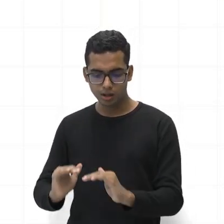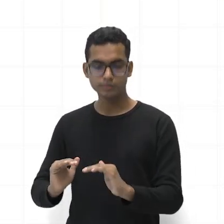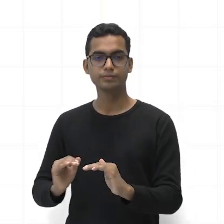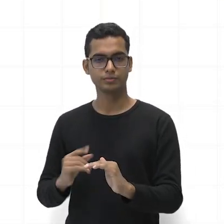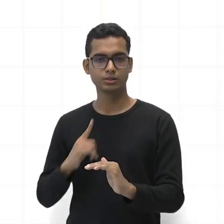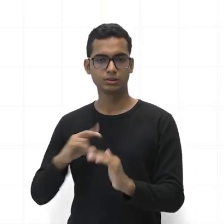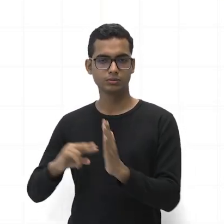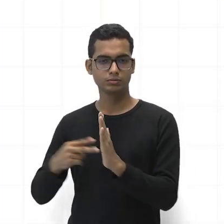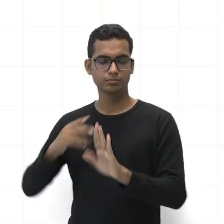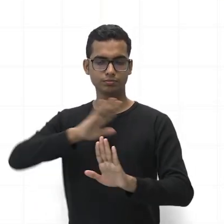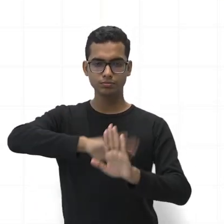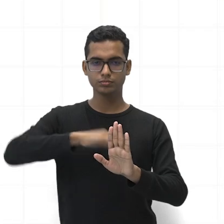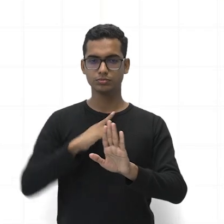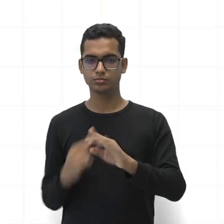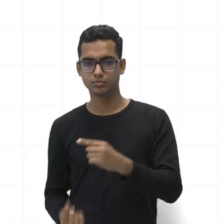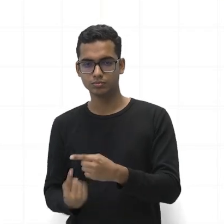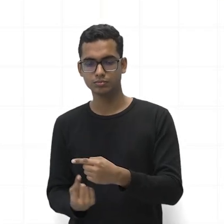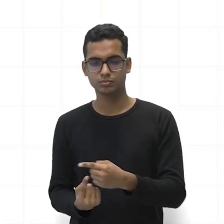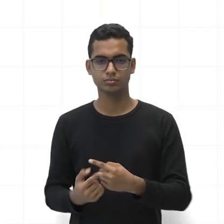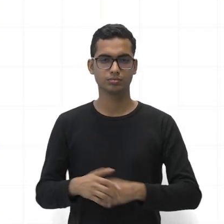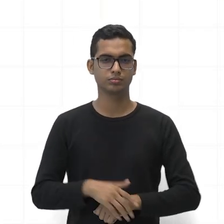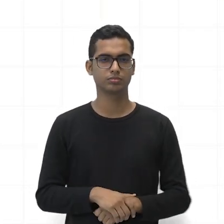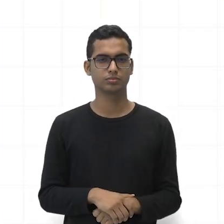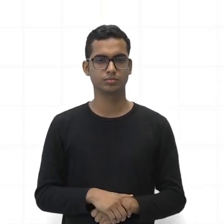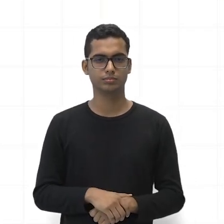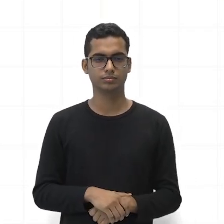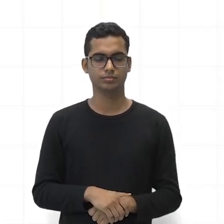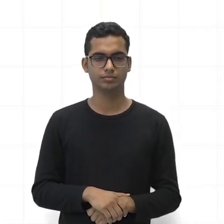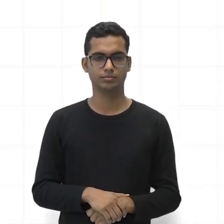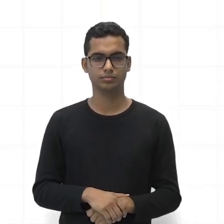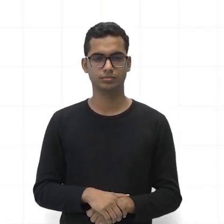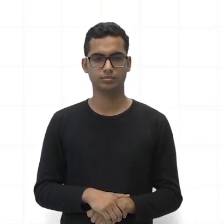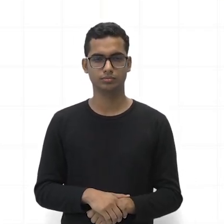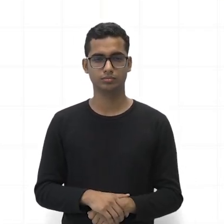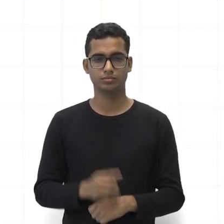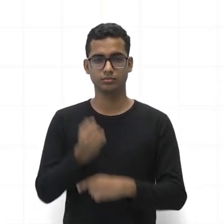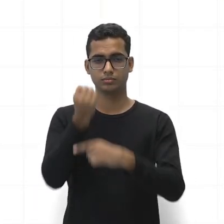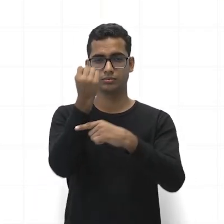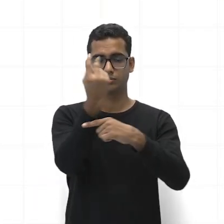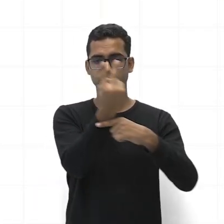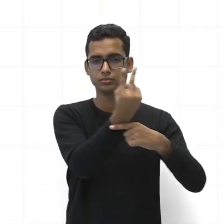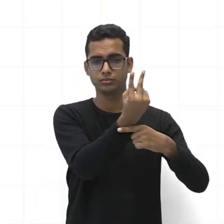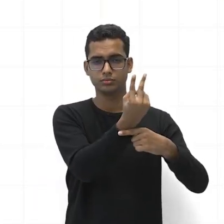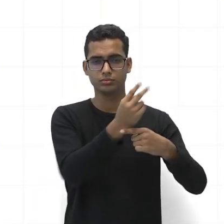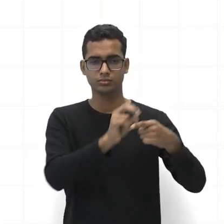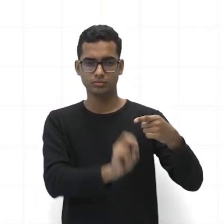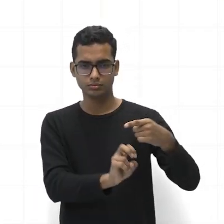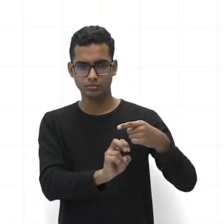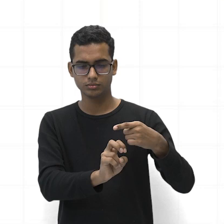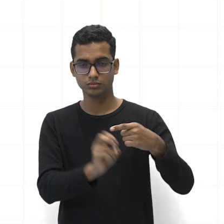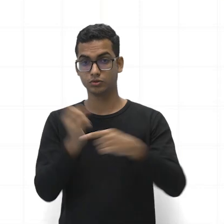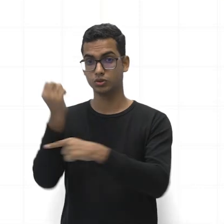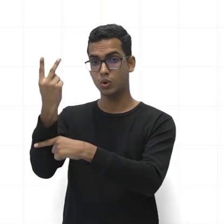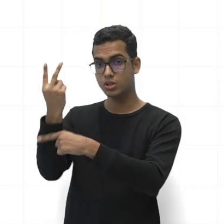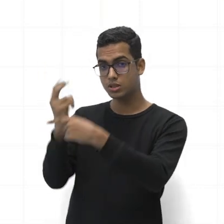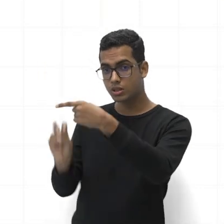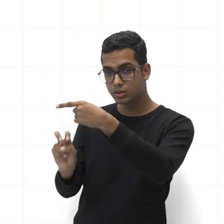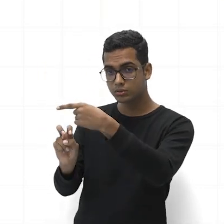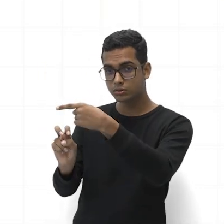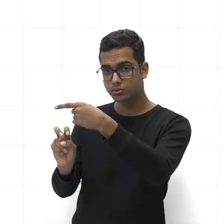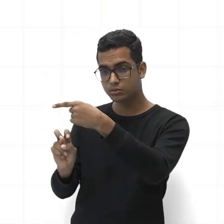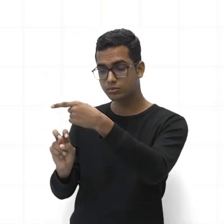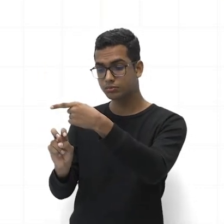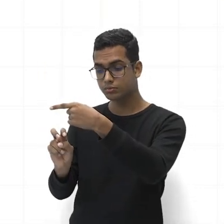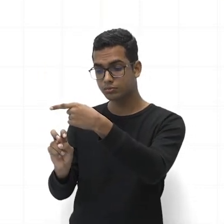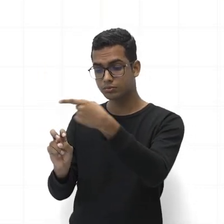dividir entre 3 pessoas, tá legal? Tipo, 2/5 de um bolo e eu quero dividir esse 2/5 para 3 pessoas,